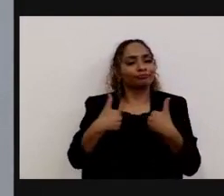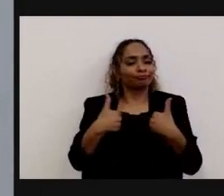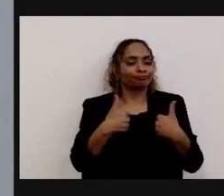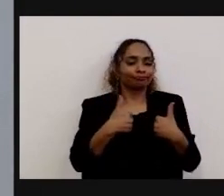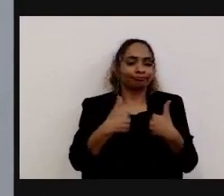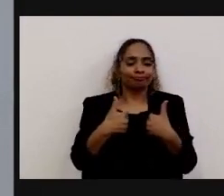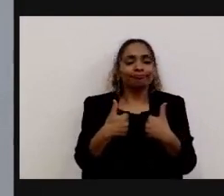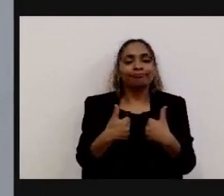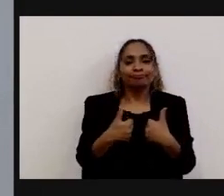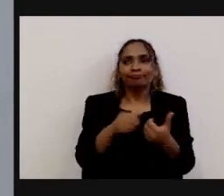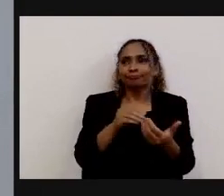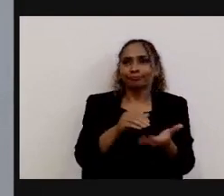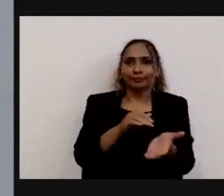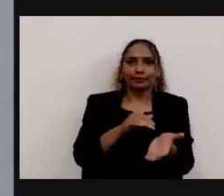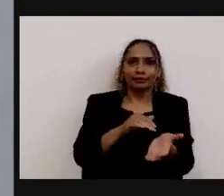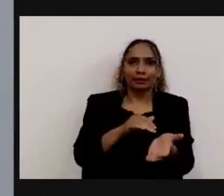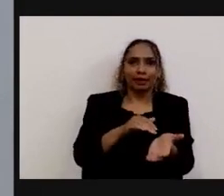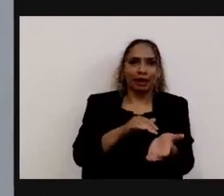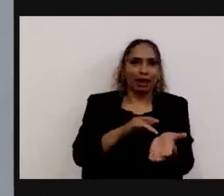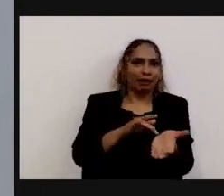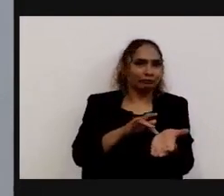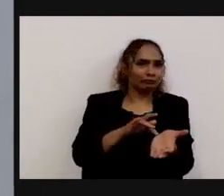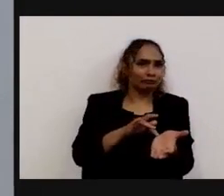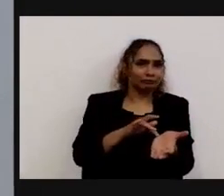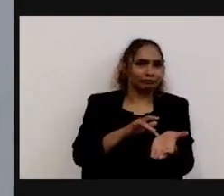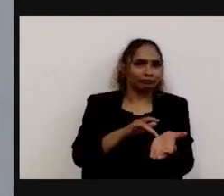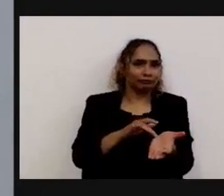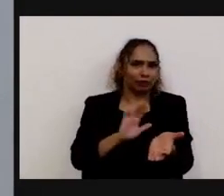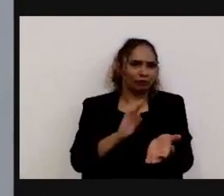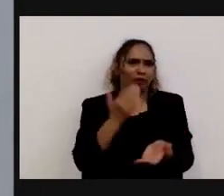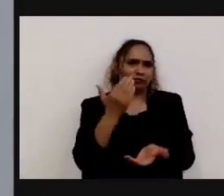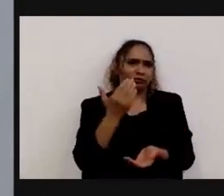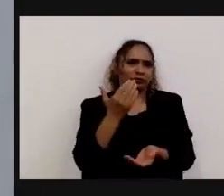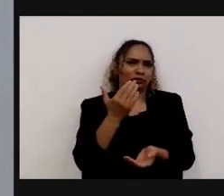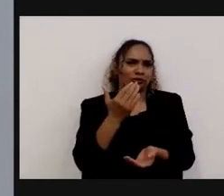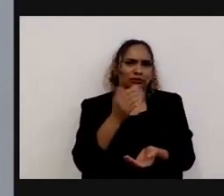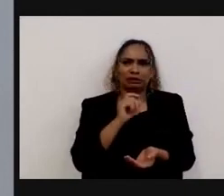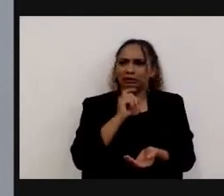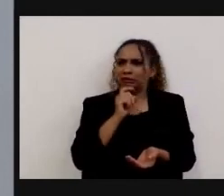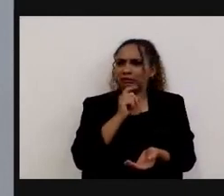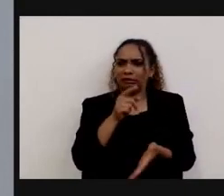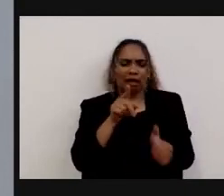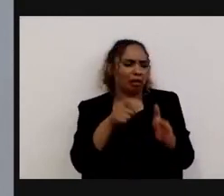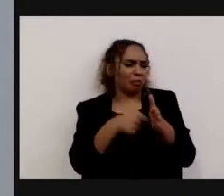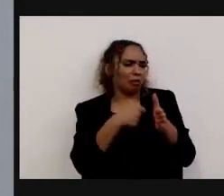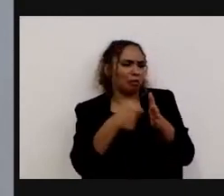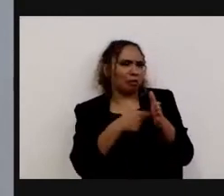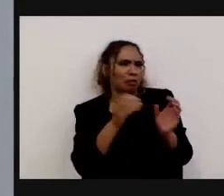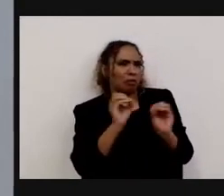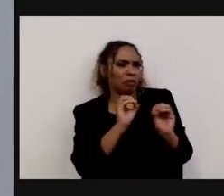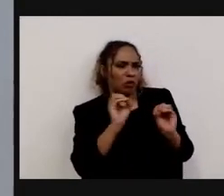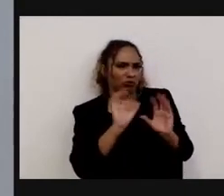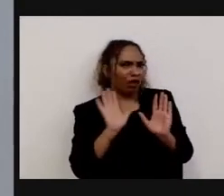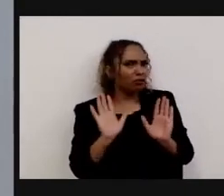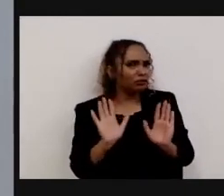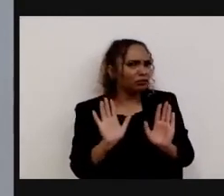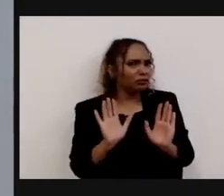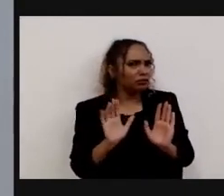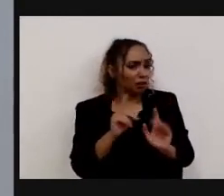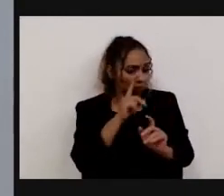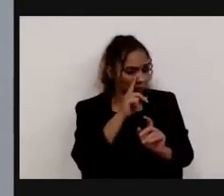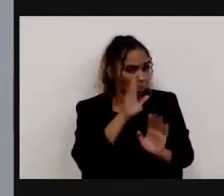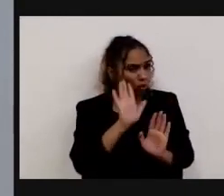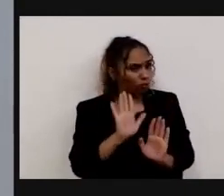uma falsa Harmonia tóxica provavelmente ninguém nunca perguntar nada né Tá todo mundo ali Aquela falsa Harmonia muito